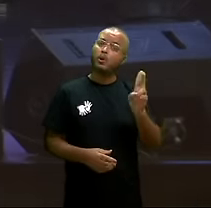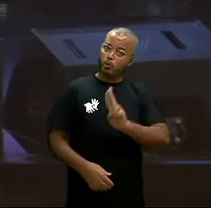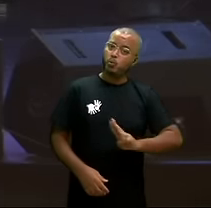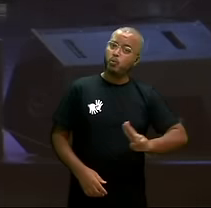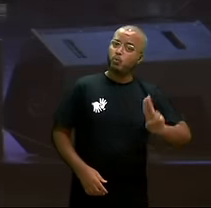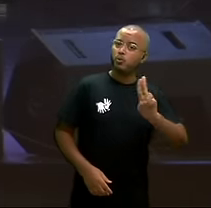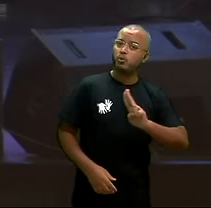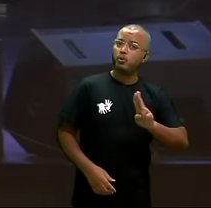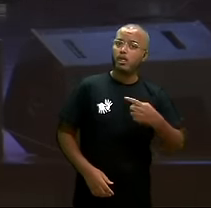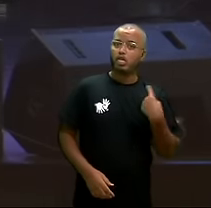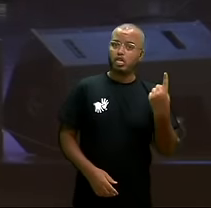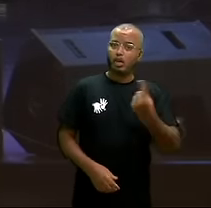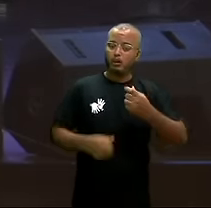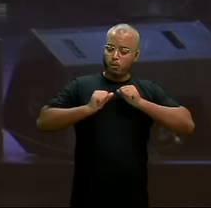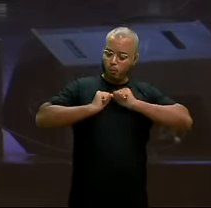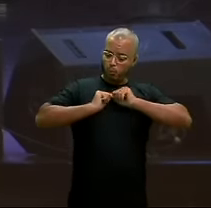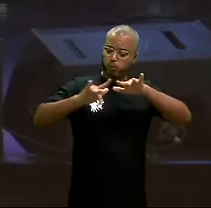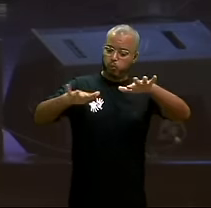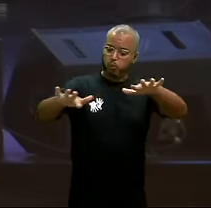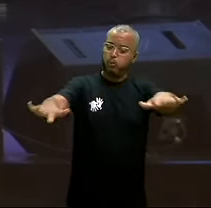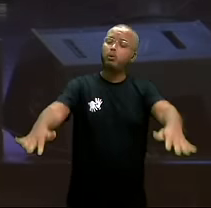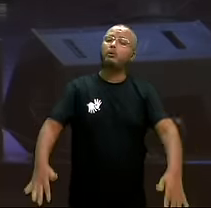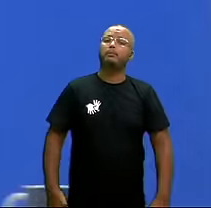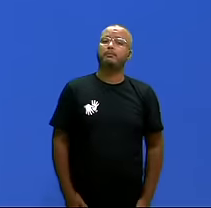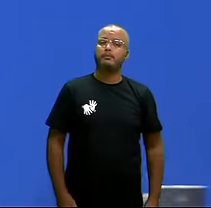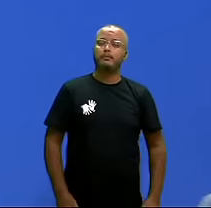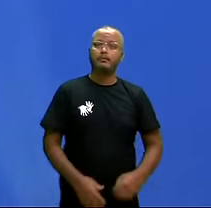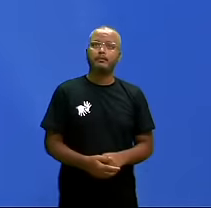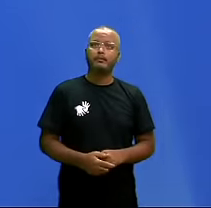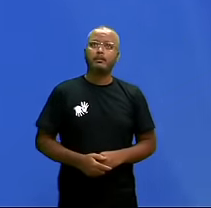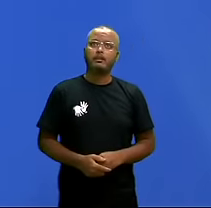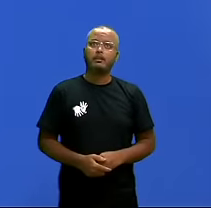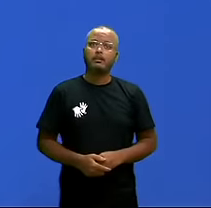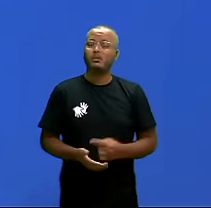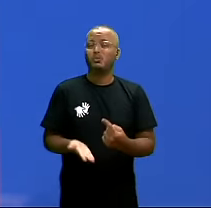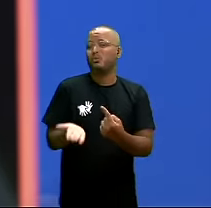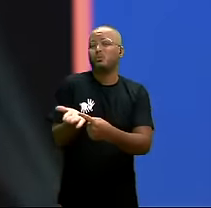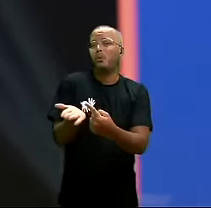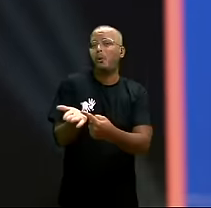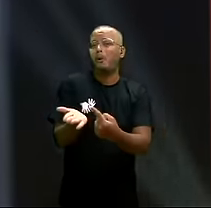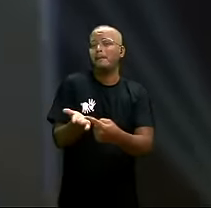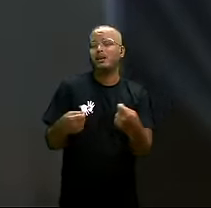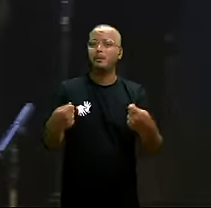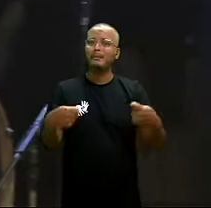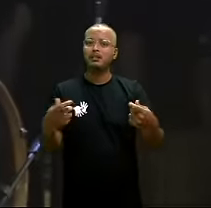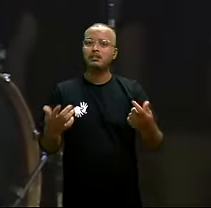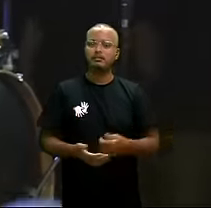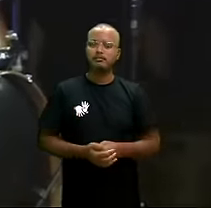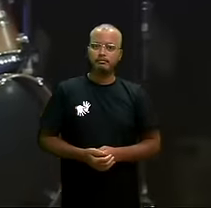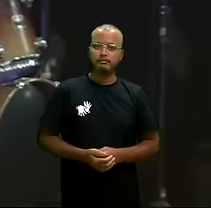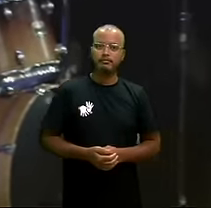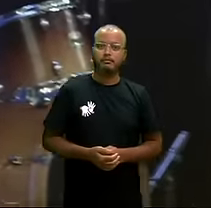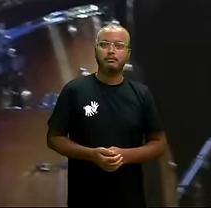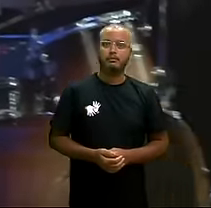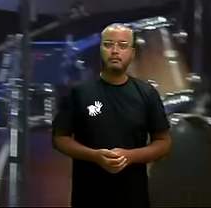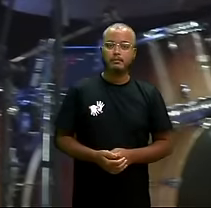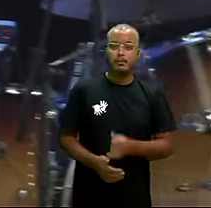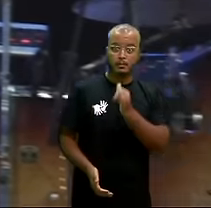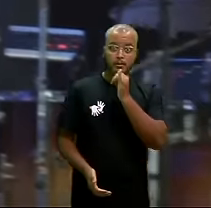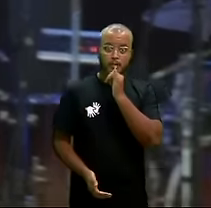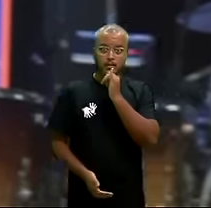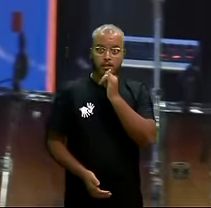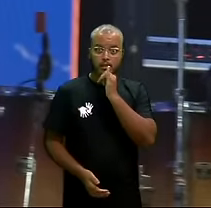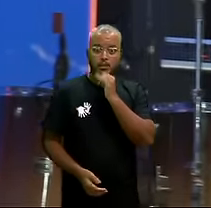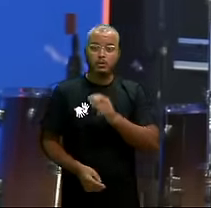alguém? Conheça essa pessoa de forma espontânea, né? E aqui a gente faz muito isso. Por exemplo, esse testemunho, como eu disse, do Mauro já